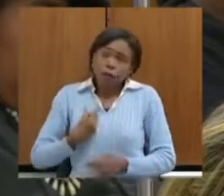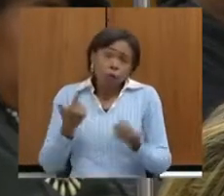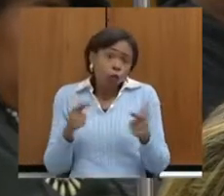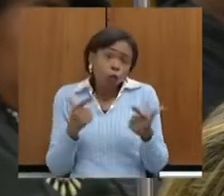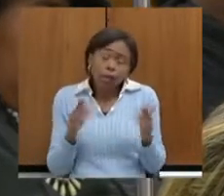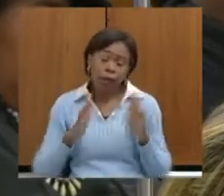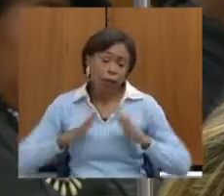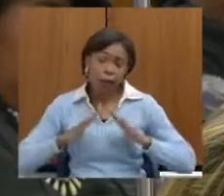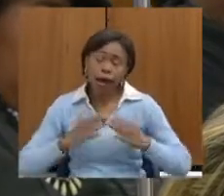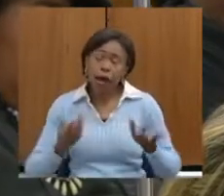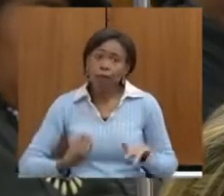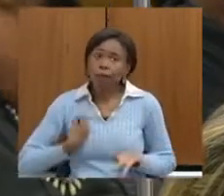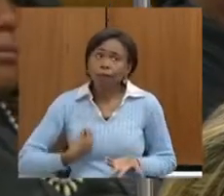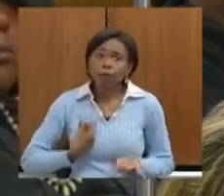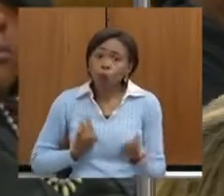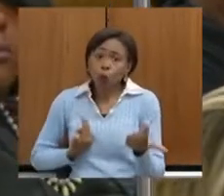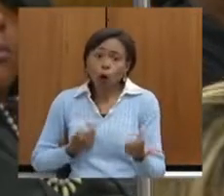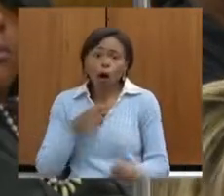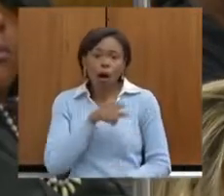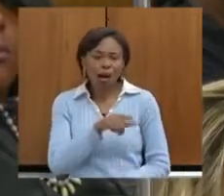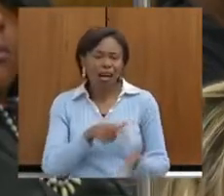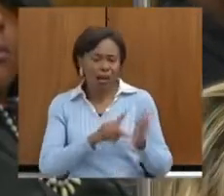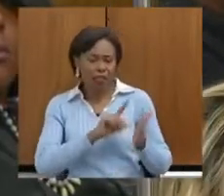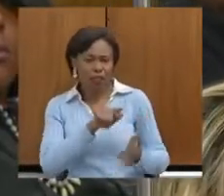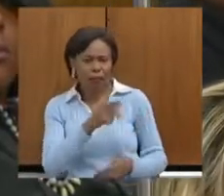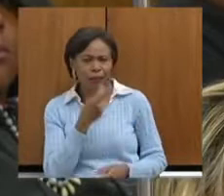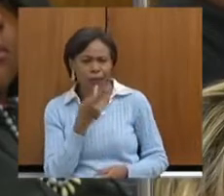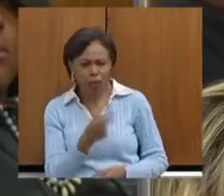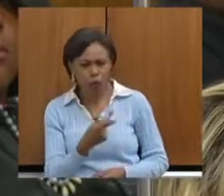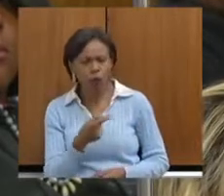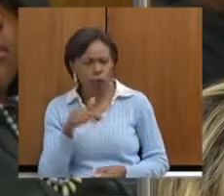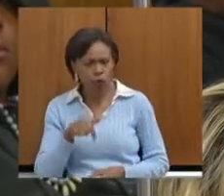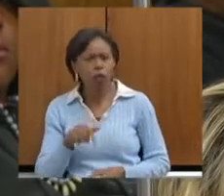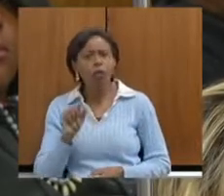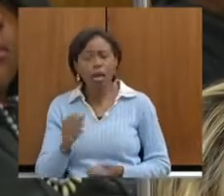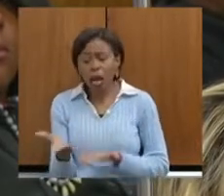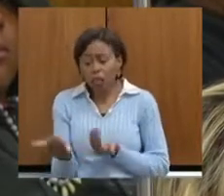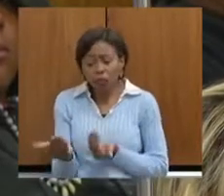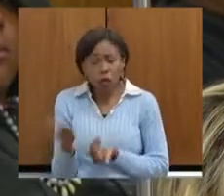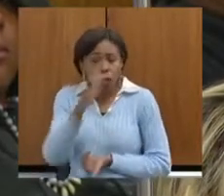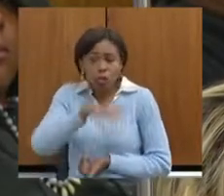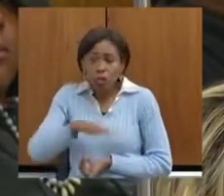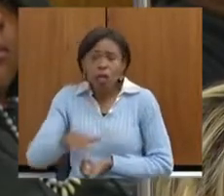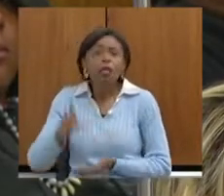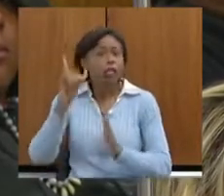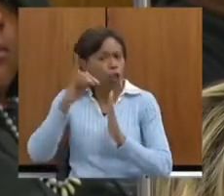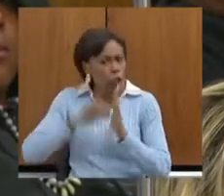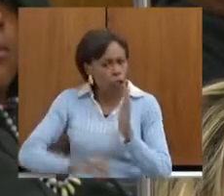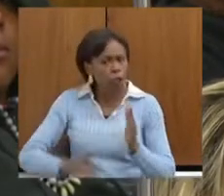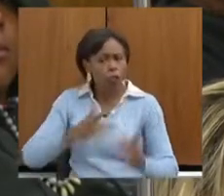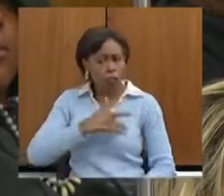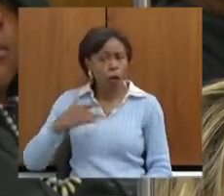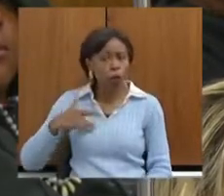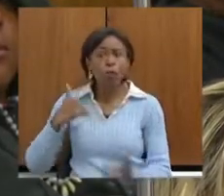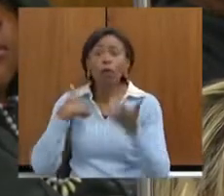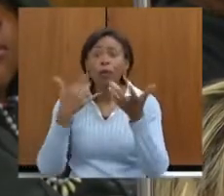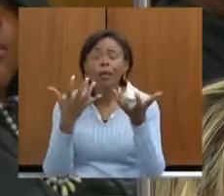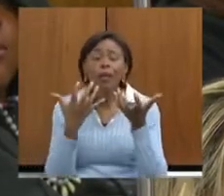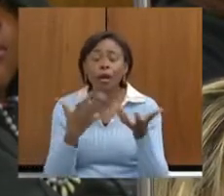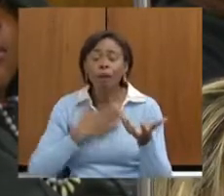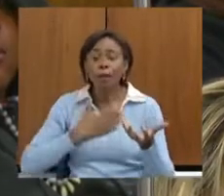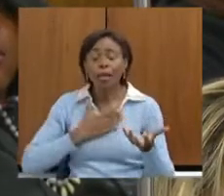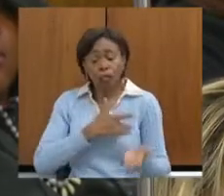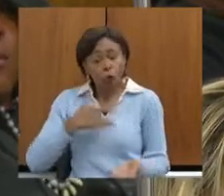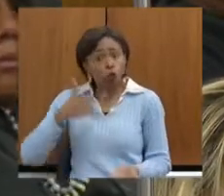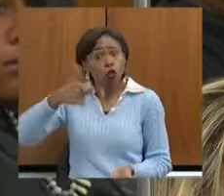mais uma vida igual a Stephanie falou né que a criança e o adolescente tem o direito de saúde eu quero ameaçar o